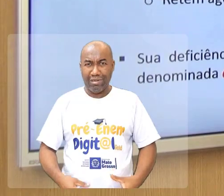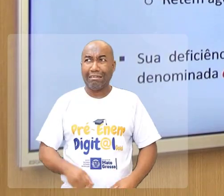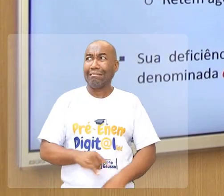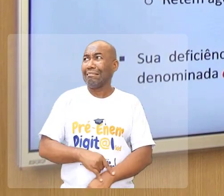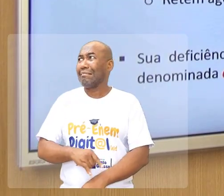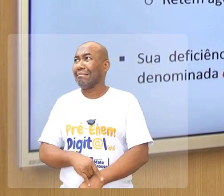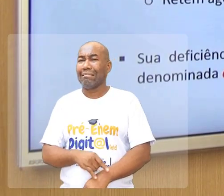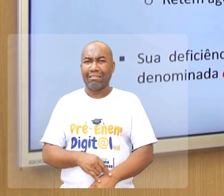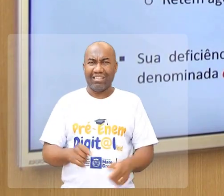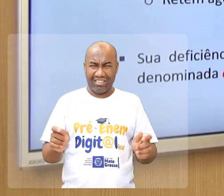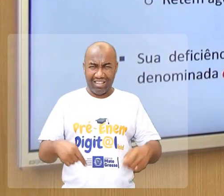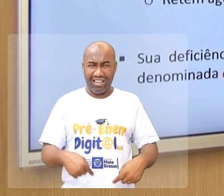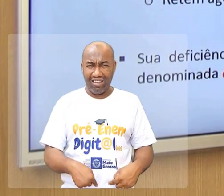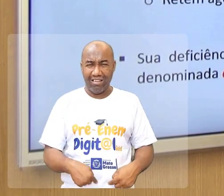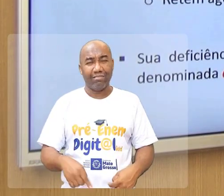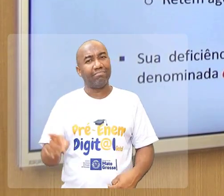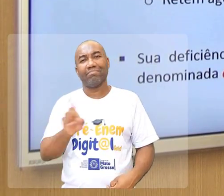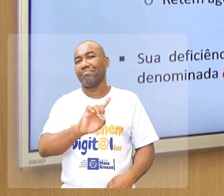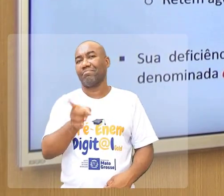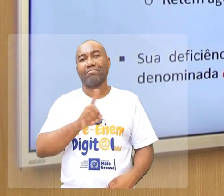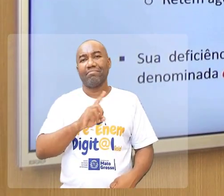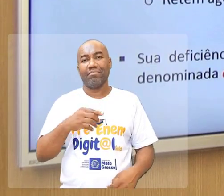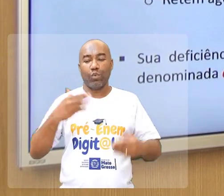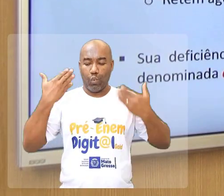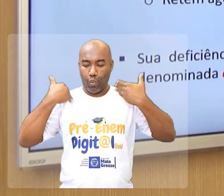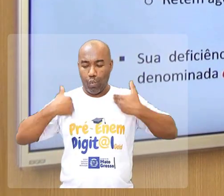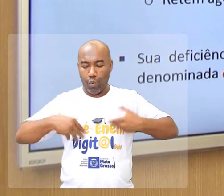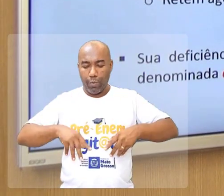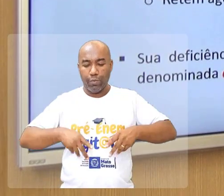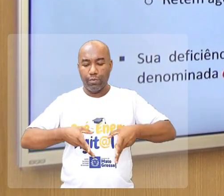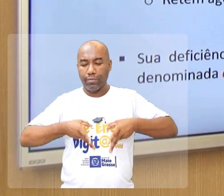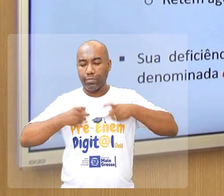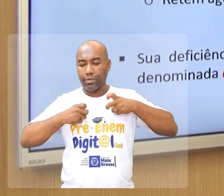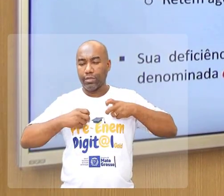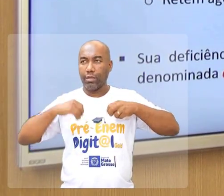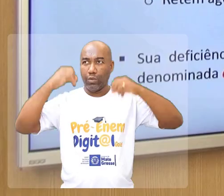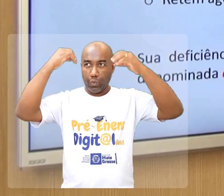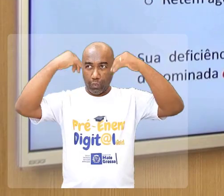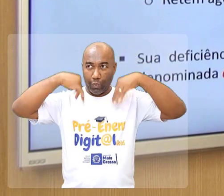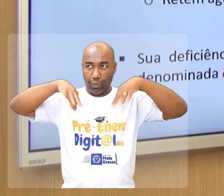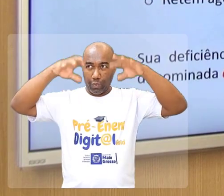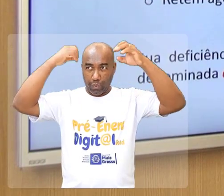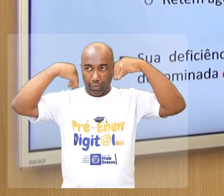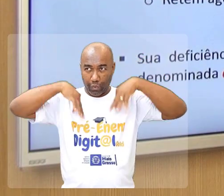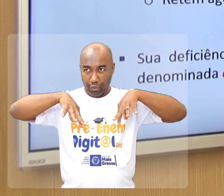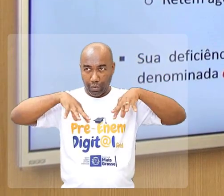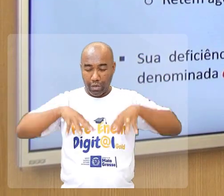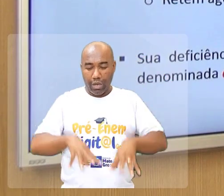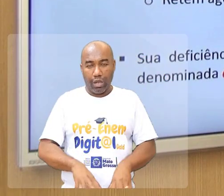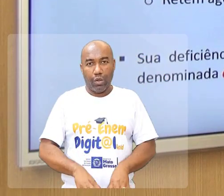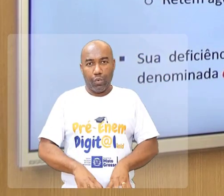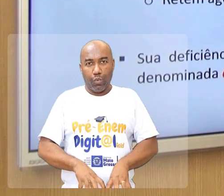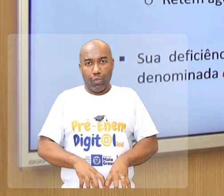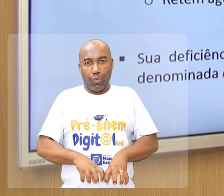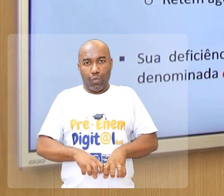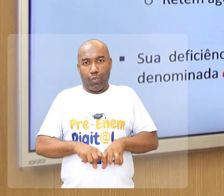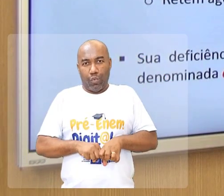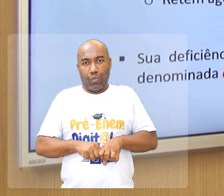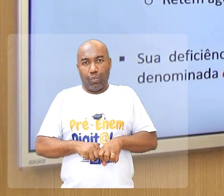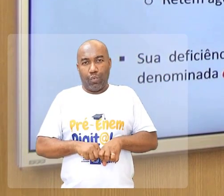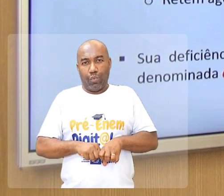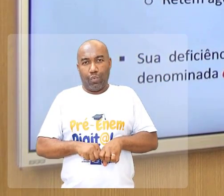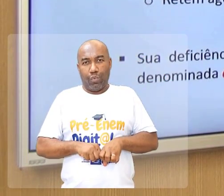O seu corpo tem a capacidade de perceber que está faltando água e aí o volume da urina